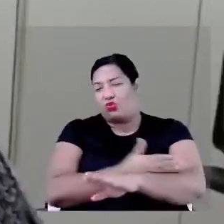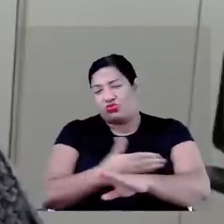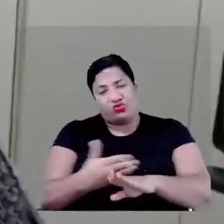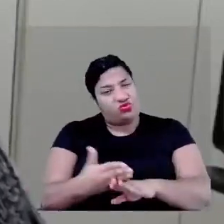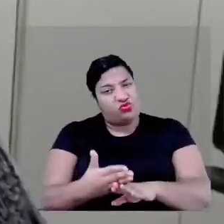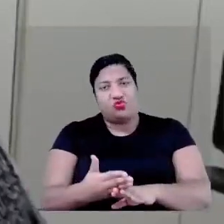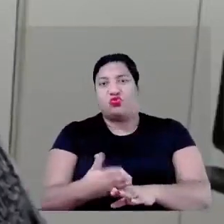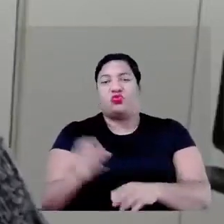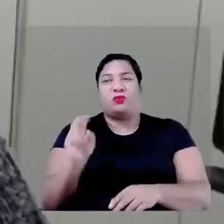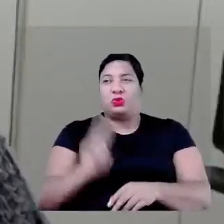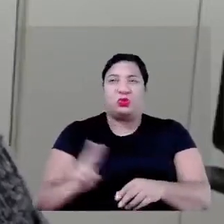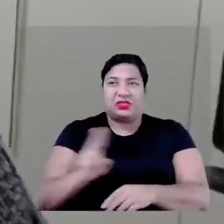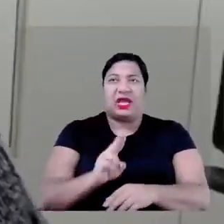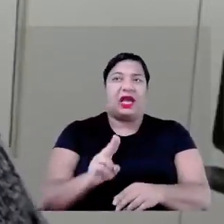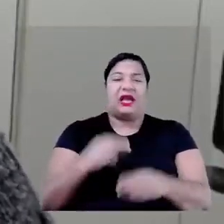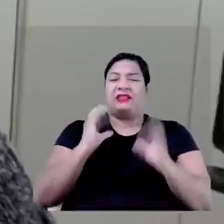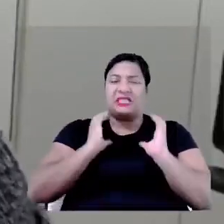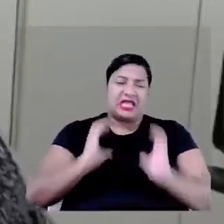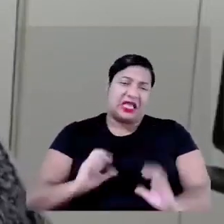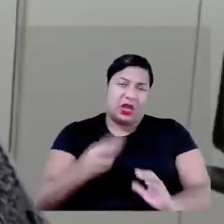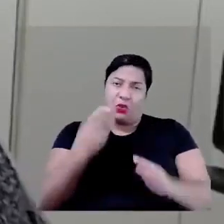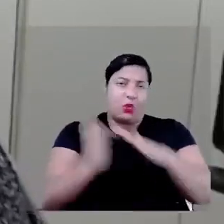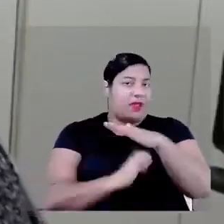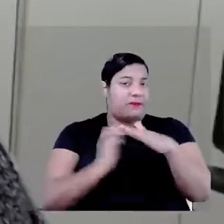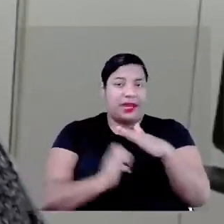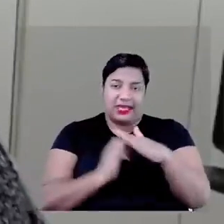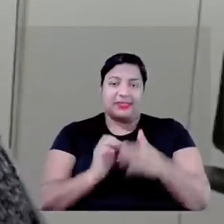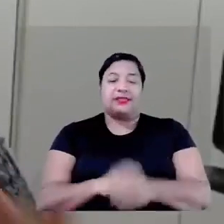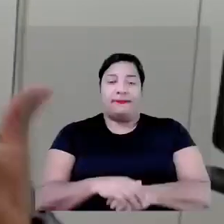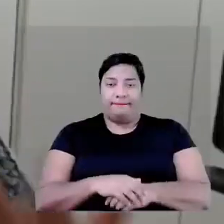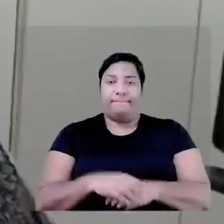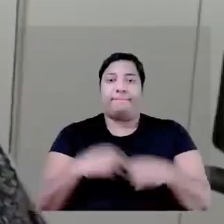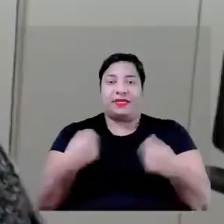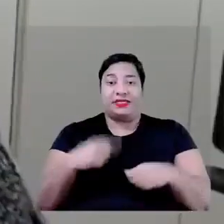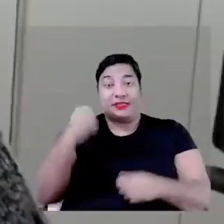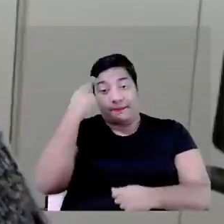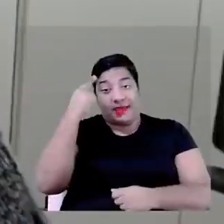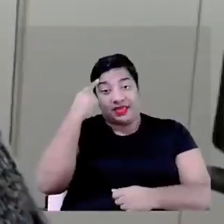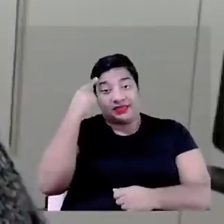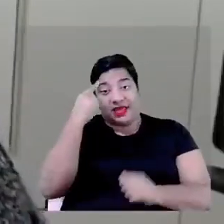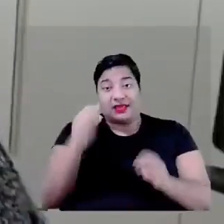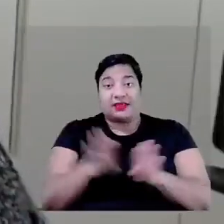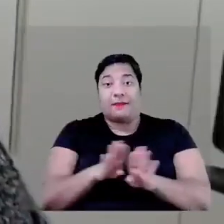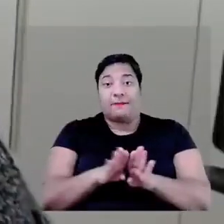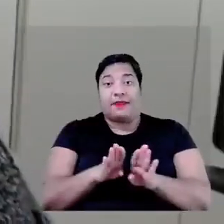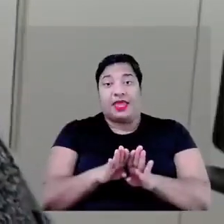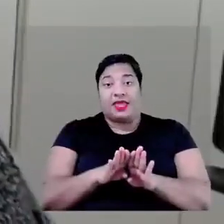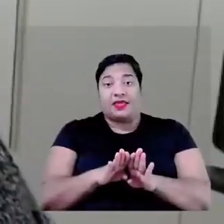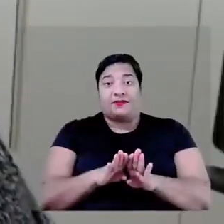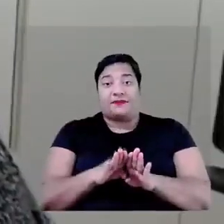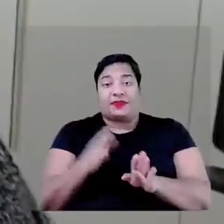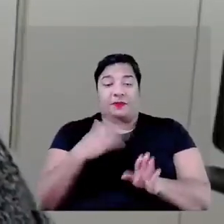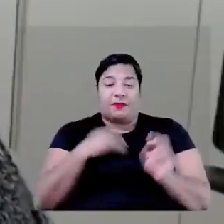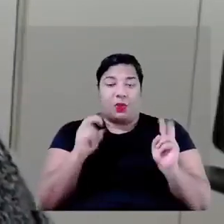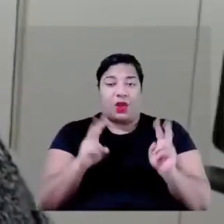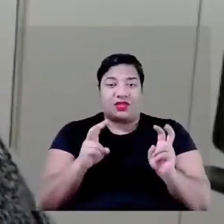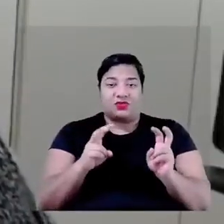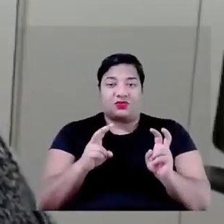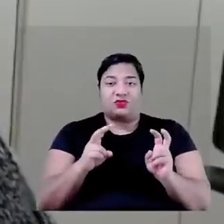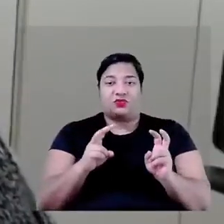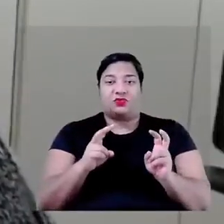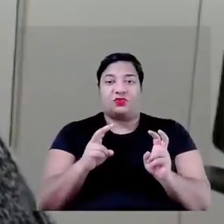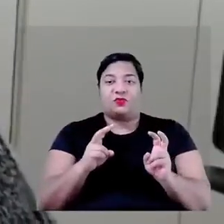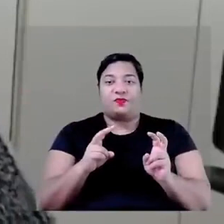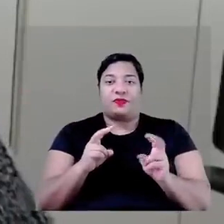consumo, seja enquanto cidadão, seja enquanto organização. Pensando aí até puxando sardinha para o meu assunto preferido, que são as compras